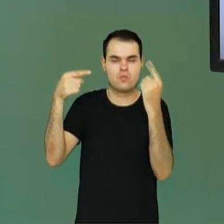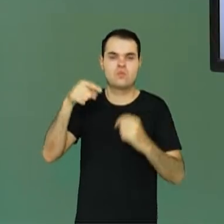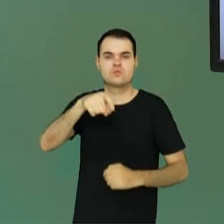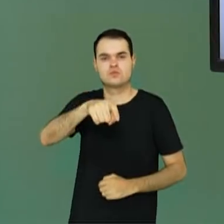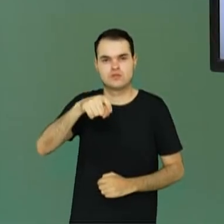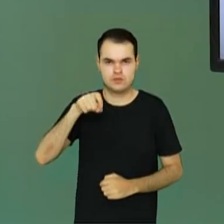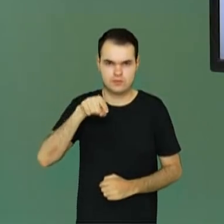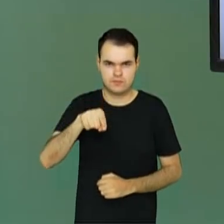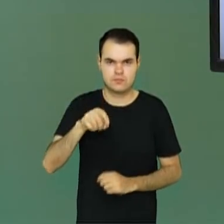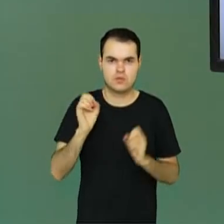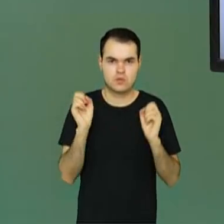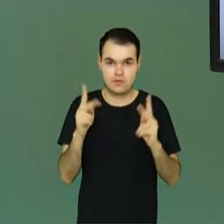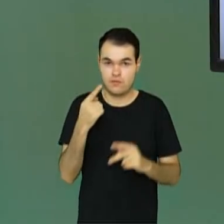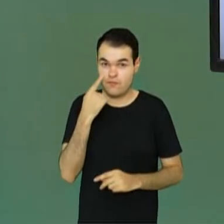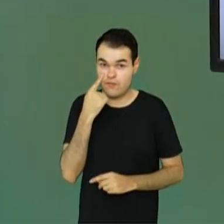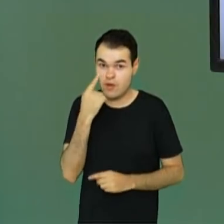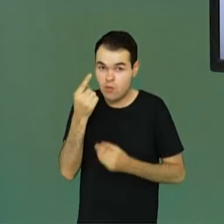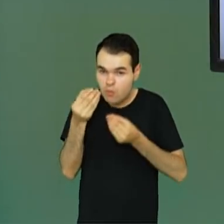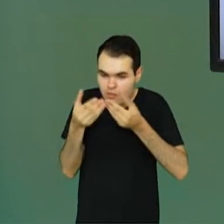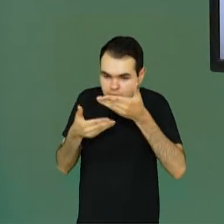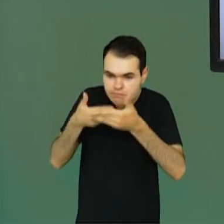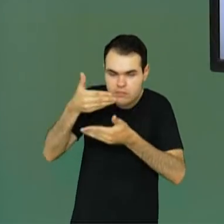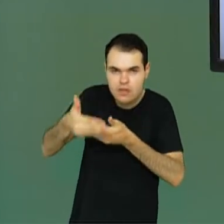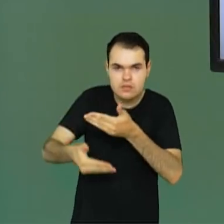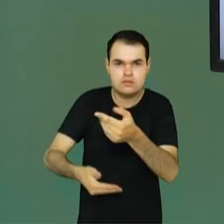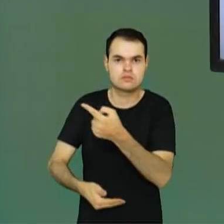a equação de substituição. Então dá uma olhada, ó.